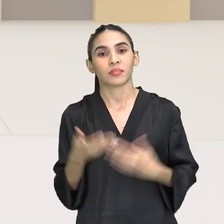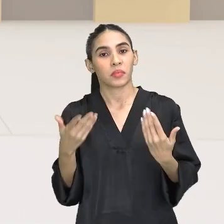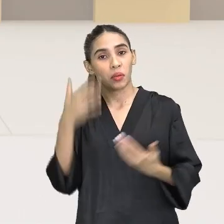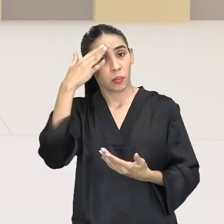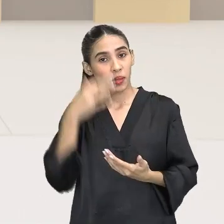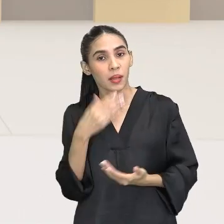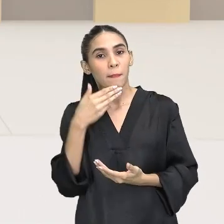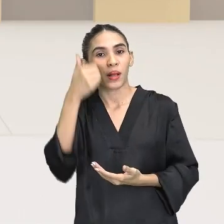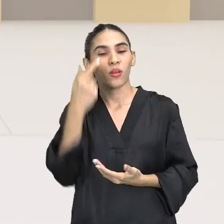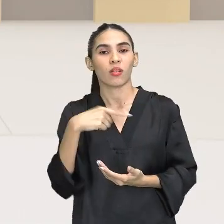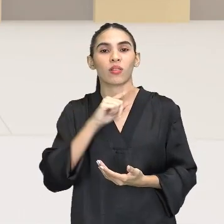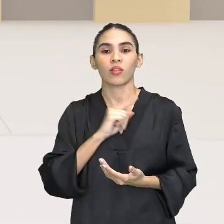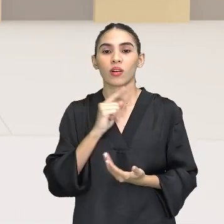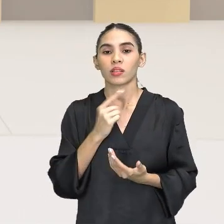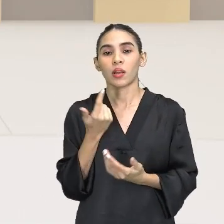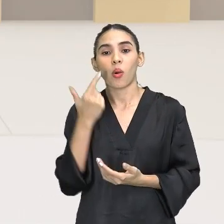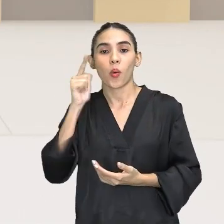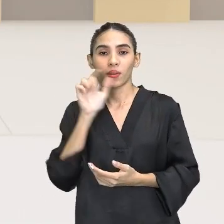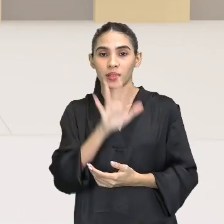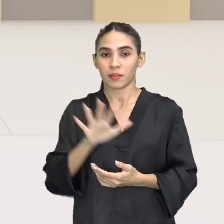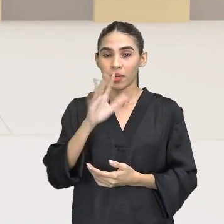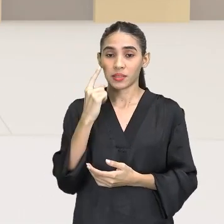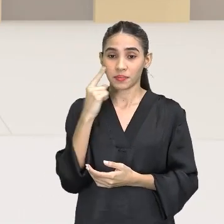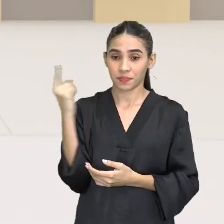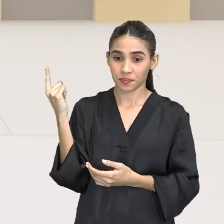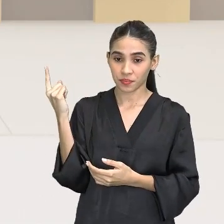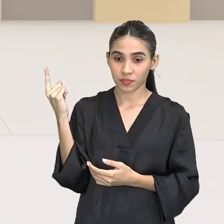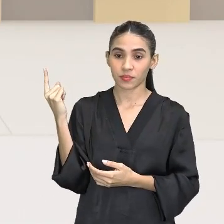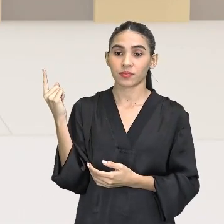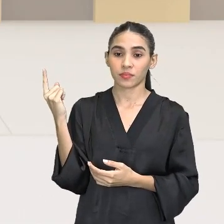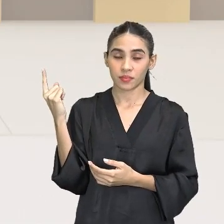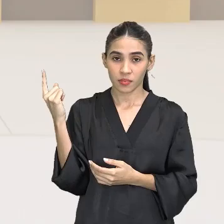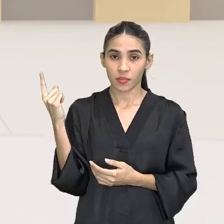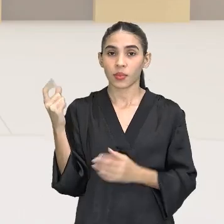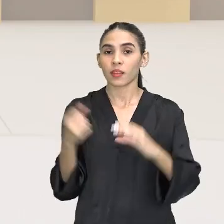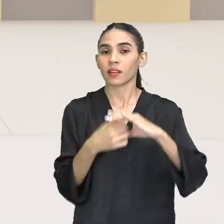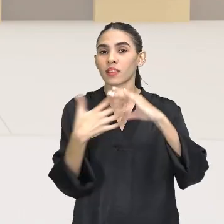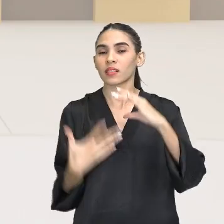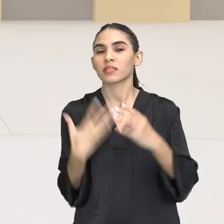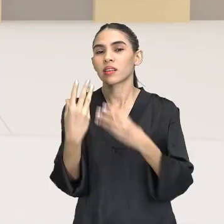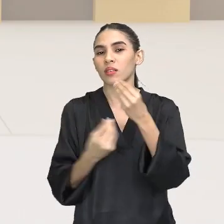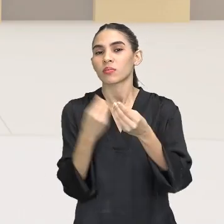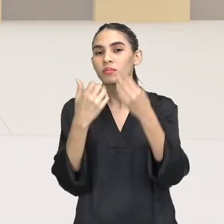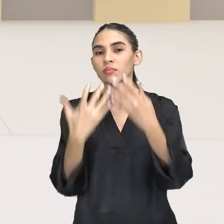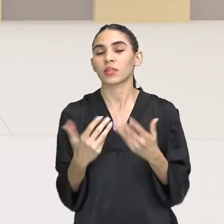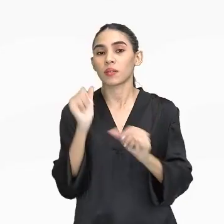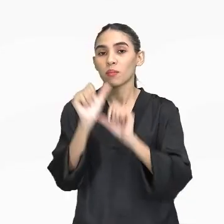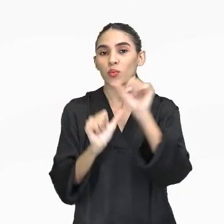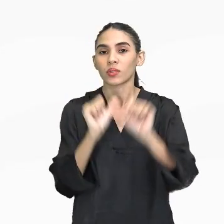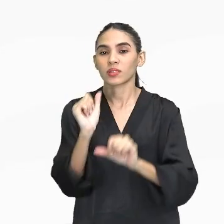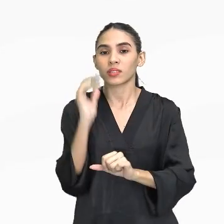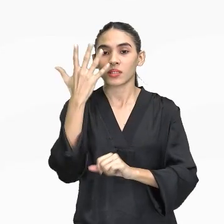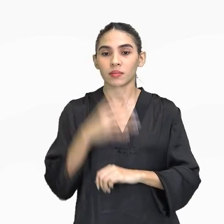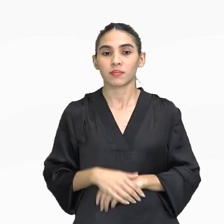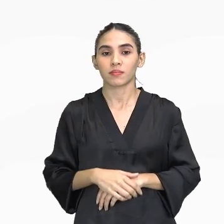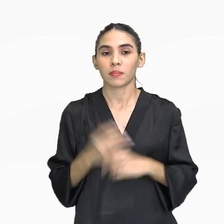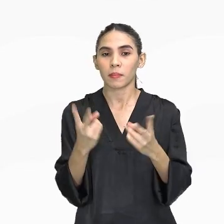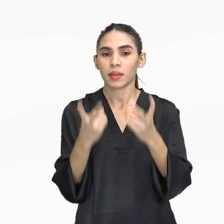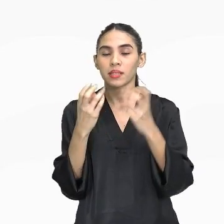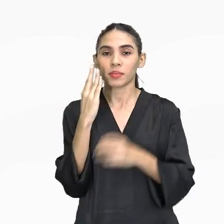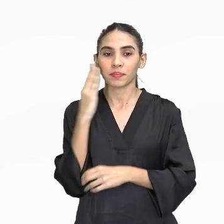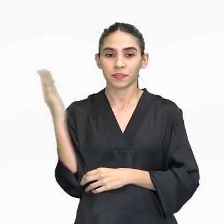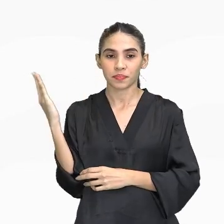compreender melhor, vamos observar a nossa próxima imagem, que ela traz um pouco mais dessa definição, de explicação aí sobre as mudanças climáticas. Observa aí